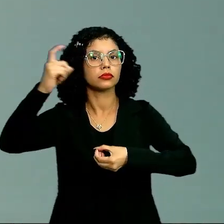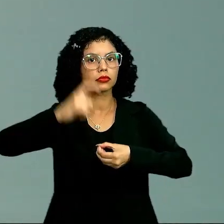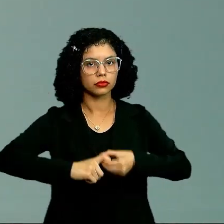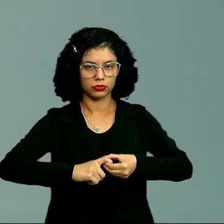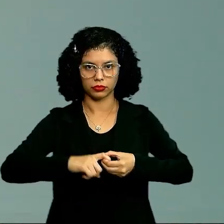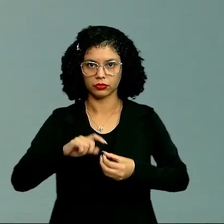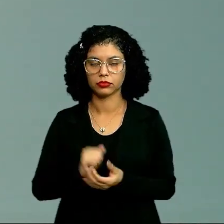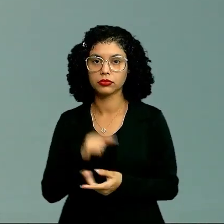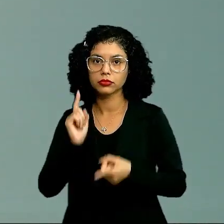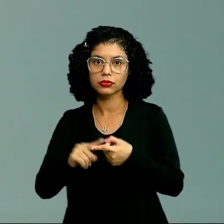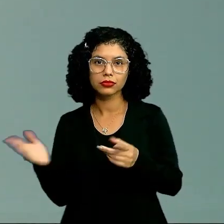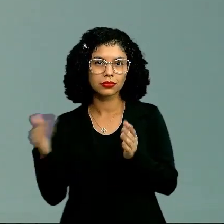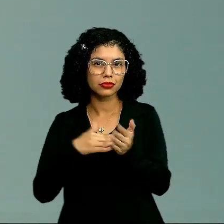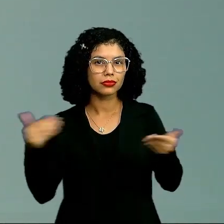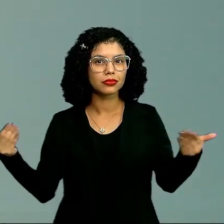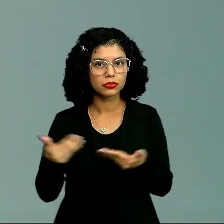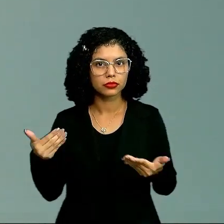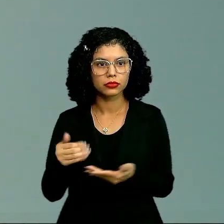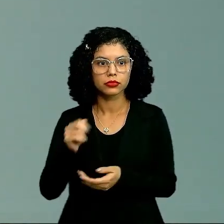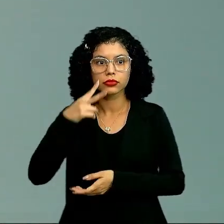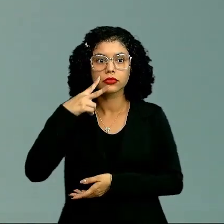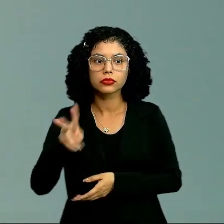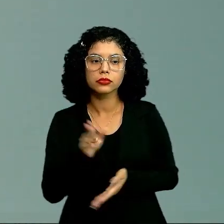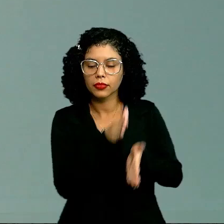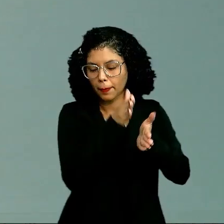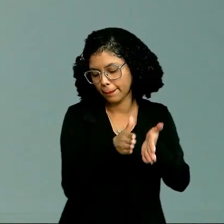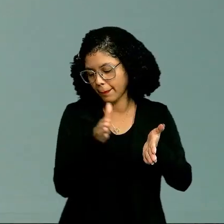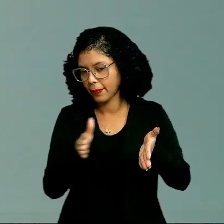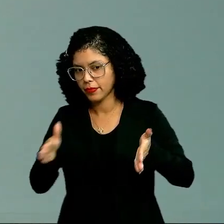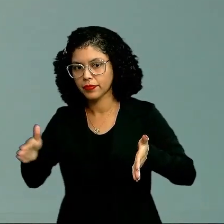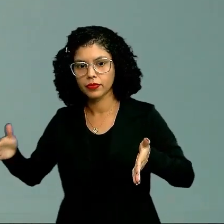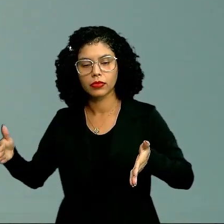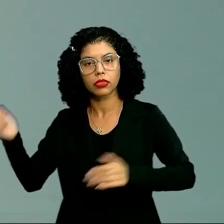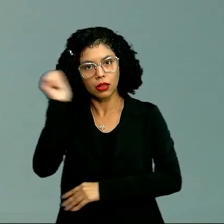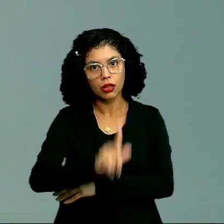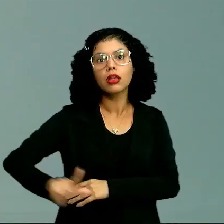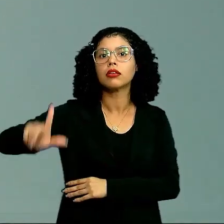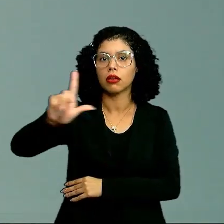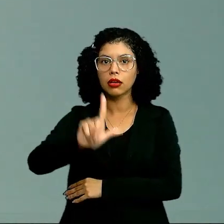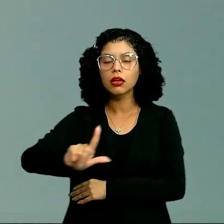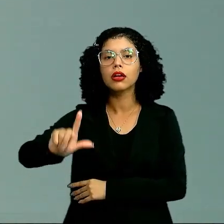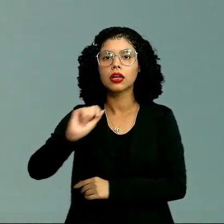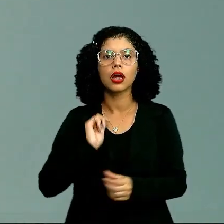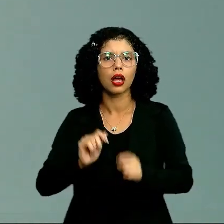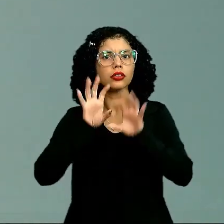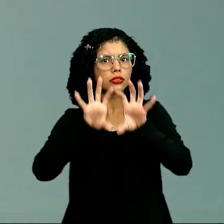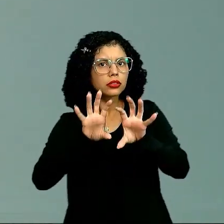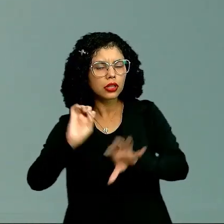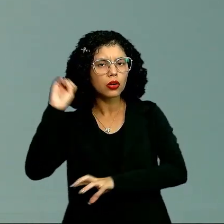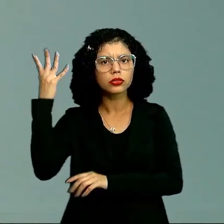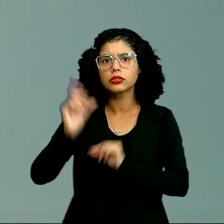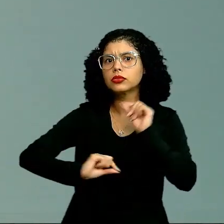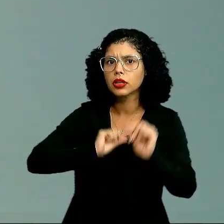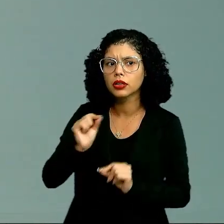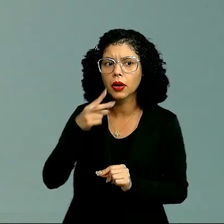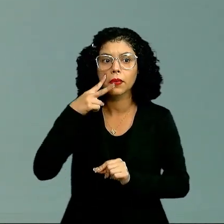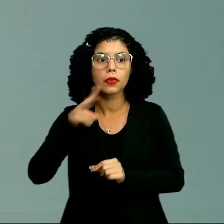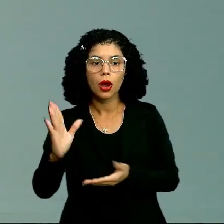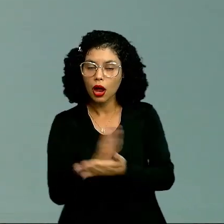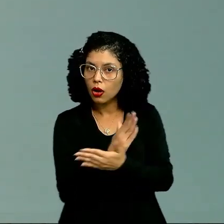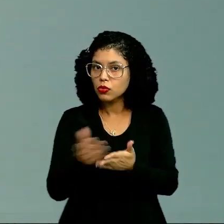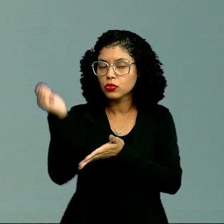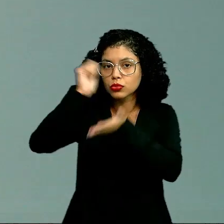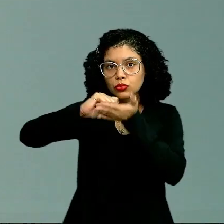retorno, porque até agora a gente viu a periodização literária e posteriormente nós estamos vendo